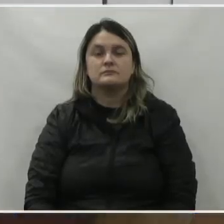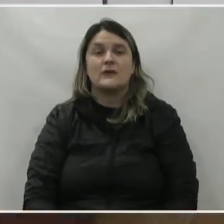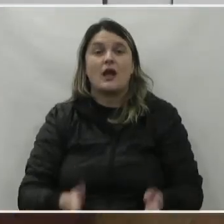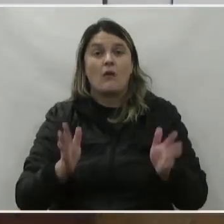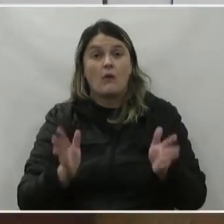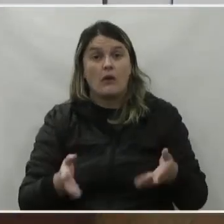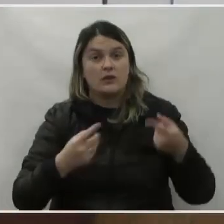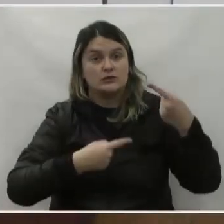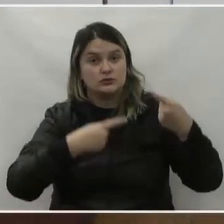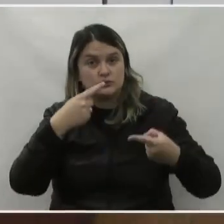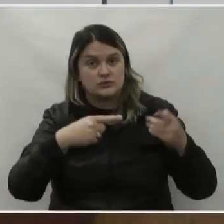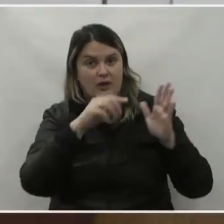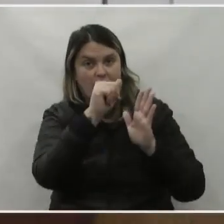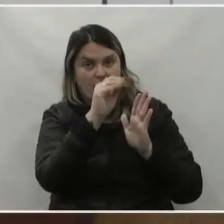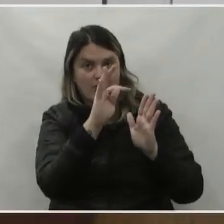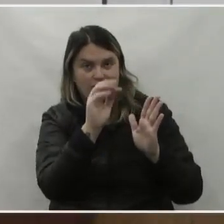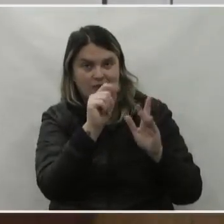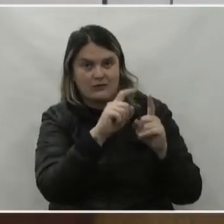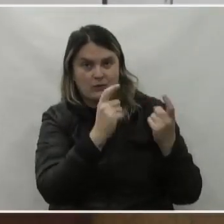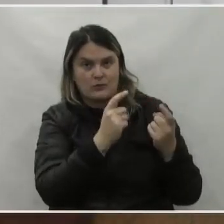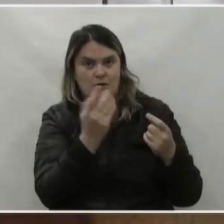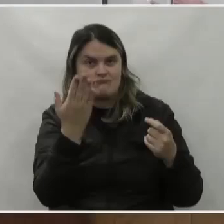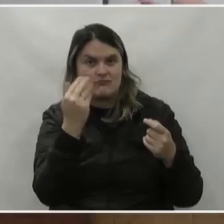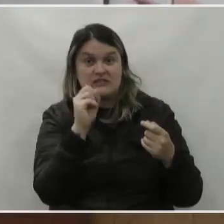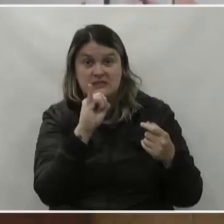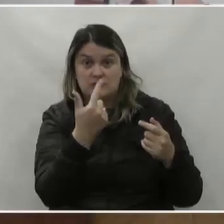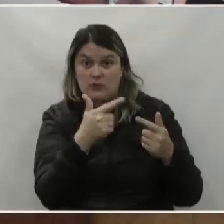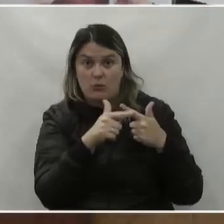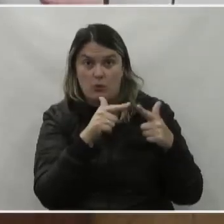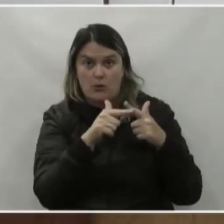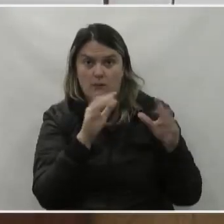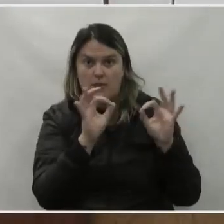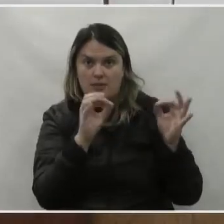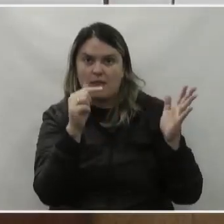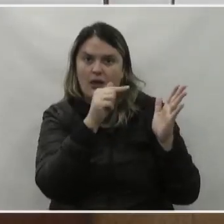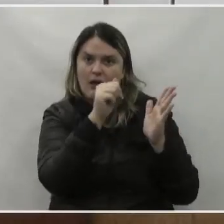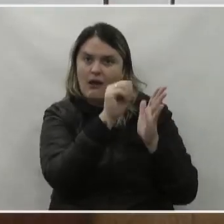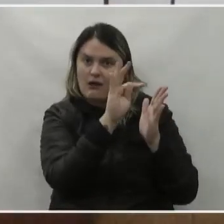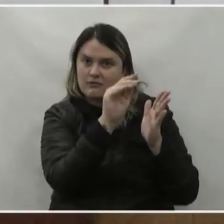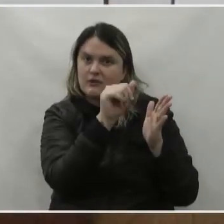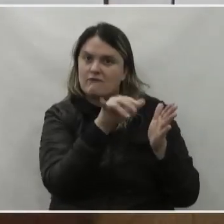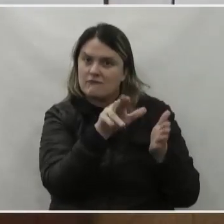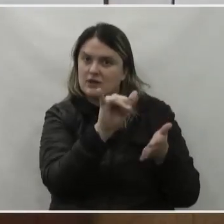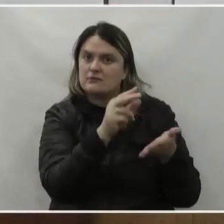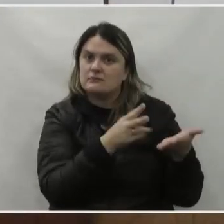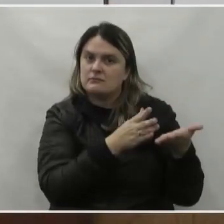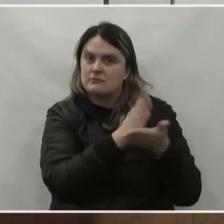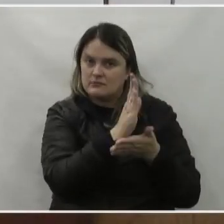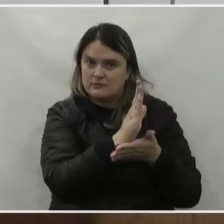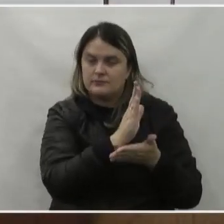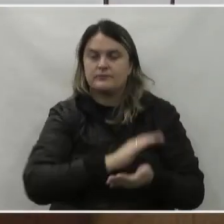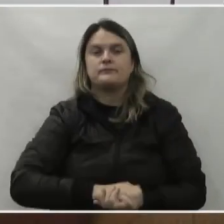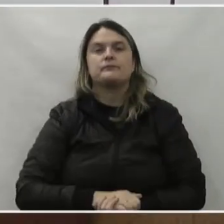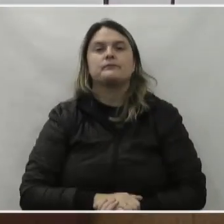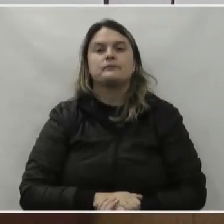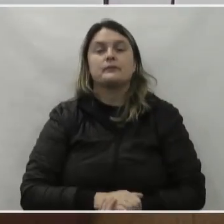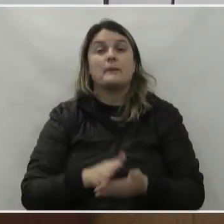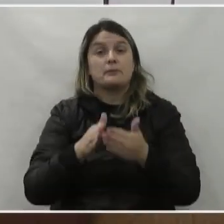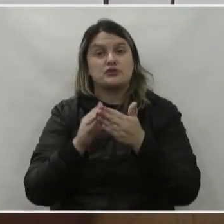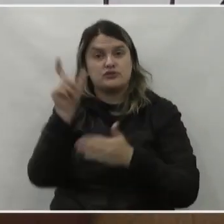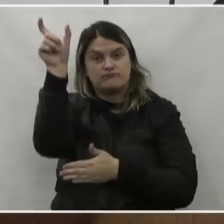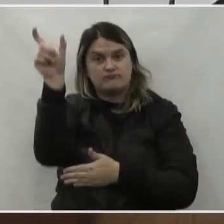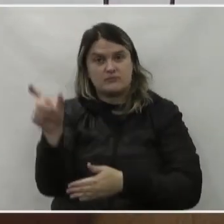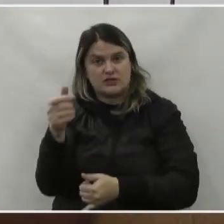Passamos agora à discussão da ata da reunião anterior. Caso não haja retificações ou impugnações, consideraremos a ata aprovada. Solicito